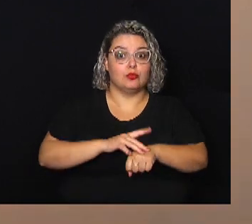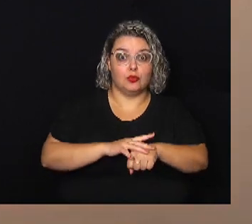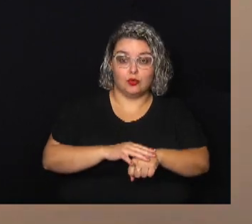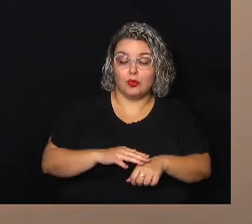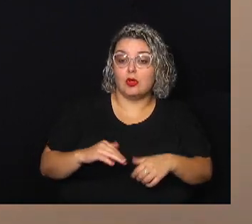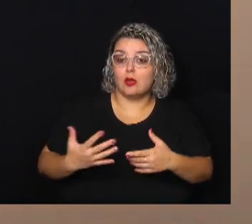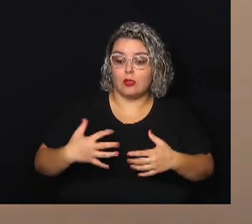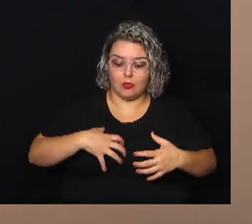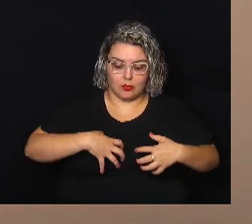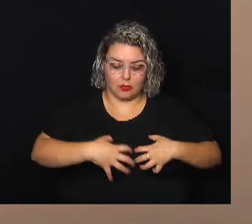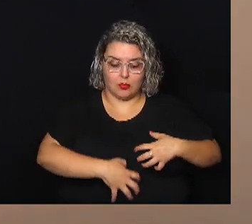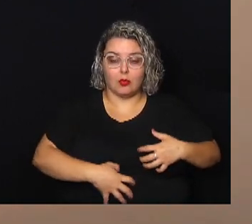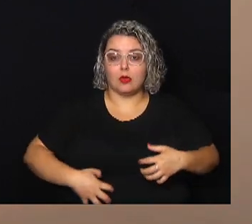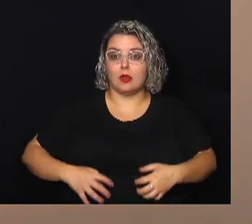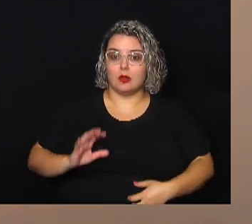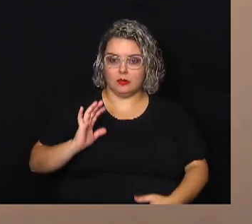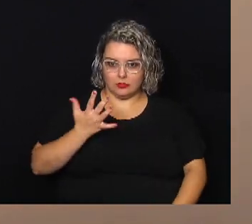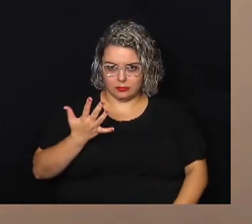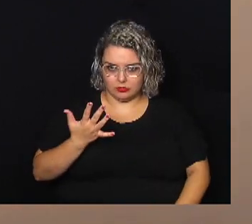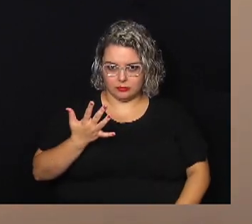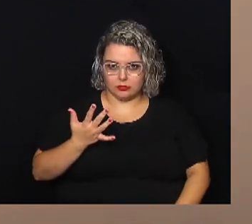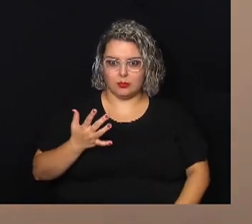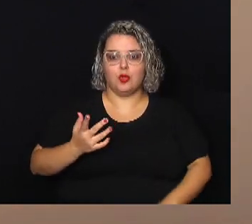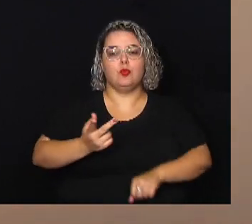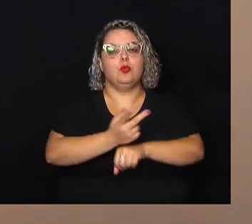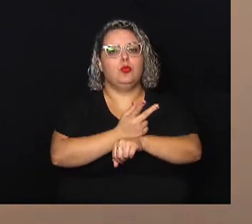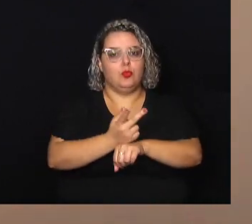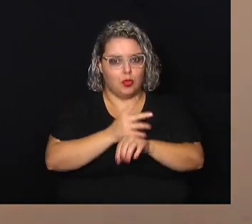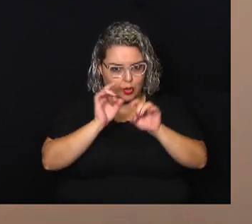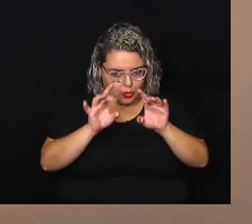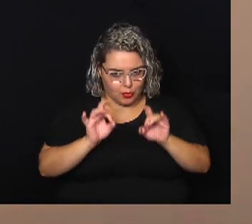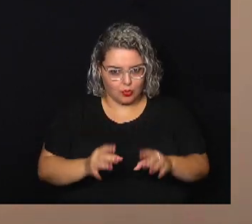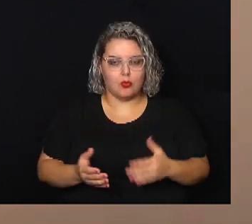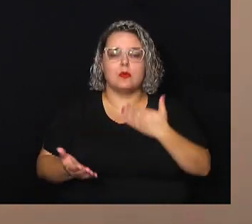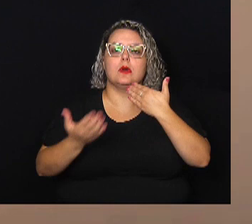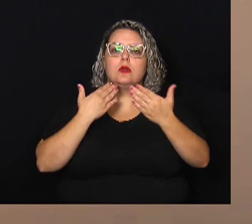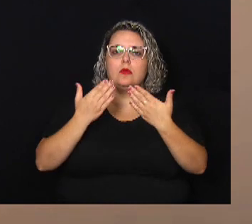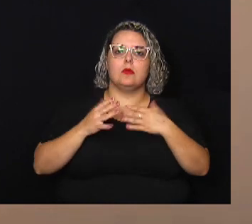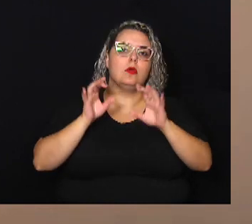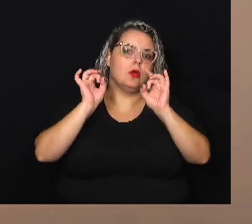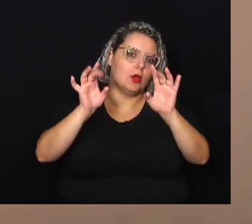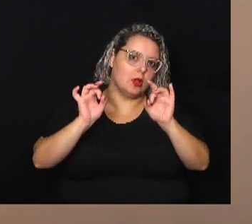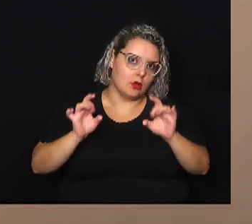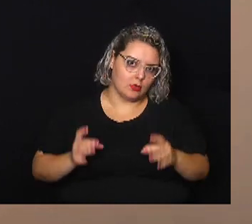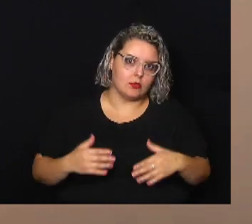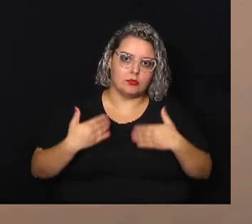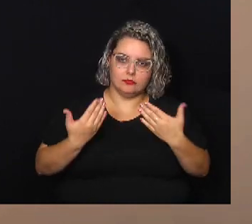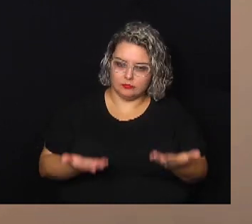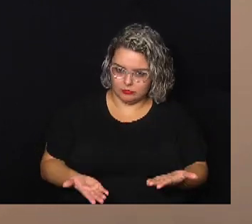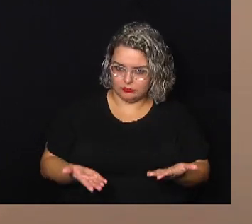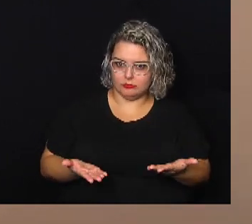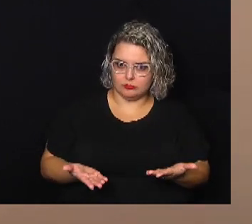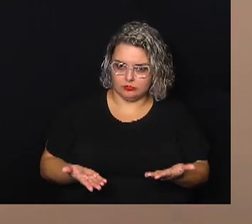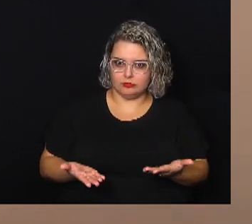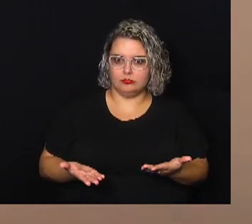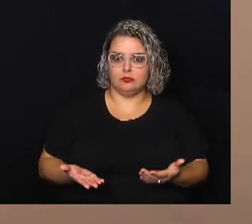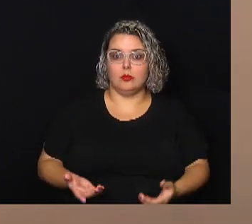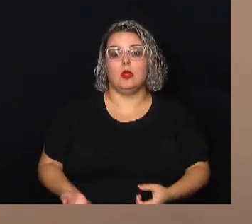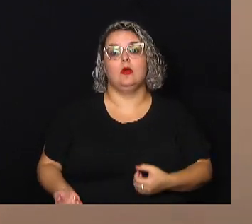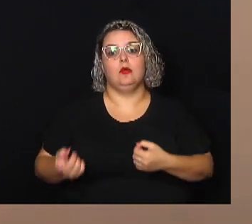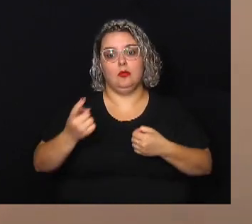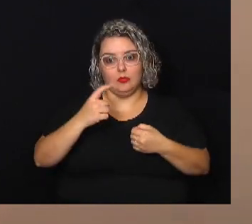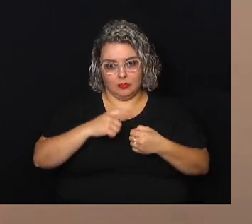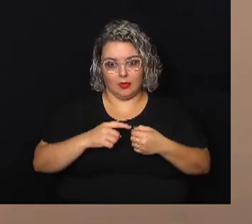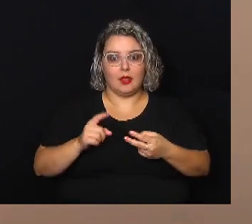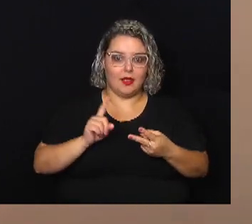que é acometido. Procure um especialista, ele vai poder conversar especificamente sobre o seu caso. Voltando, essa foi a